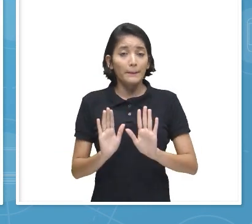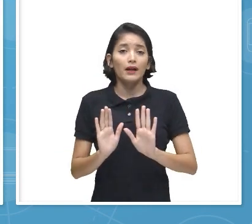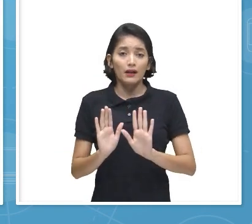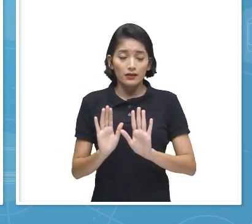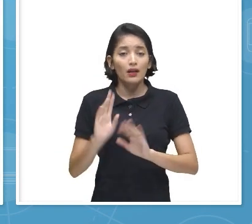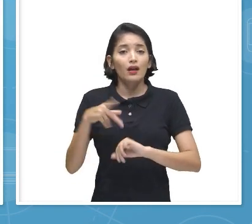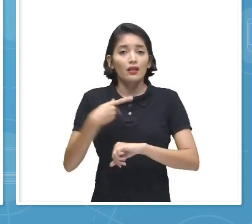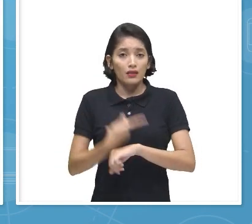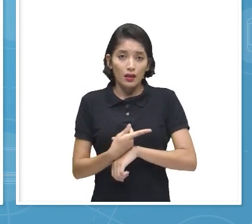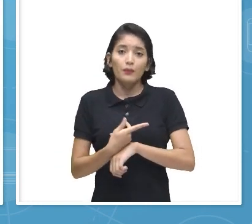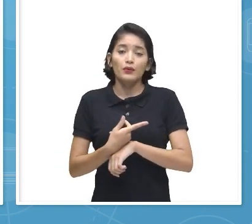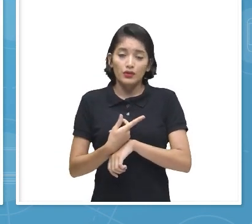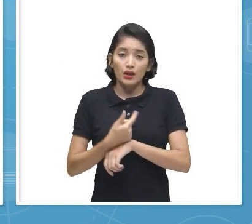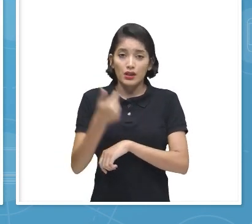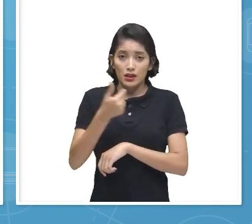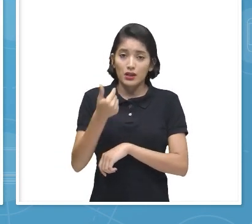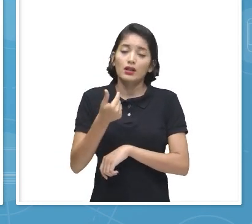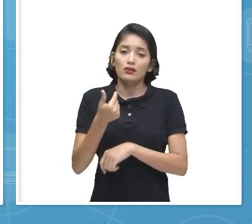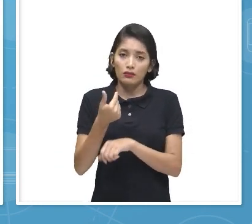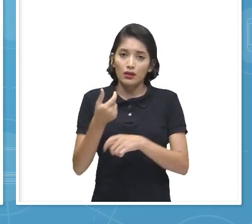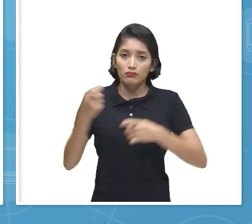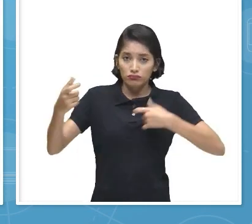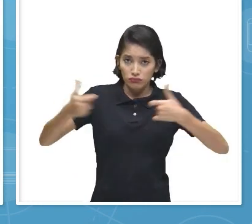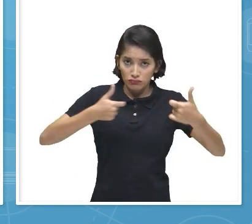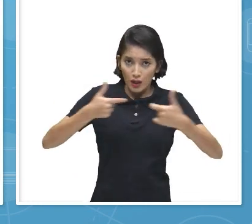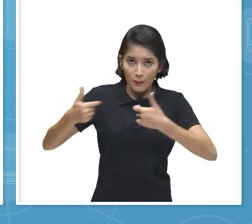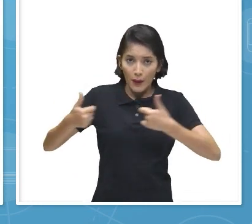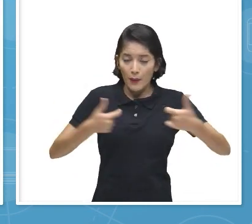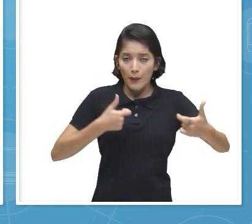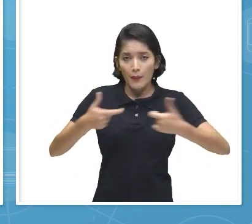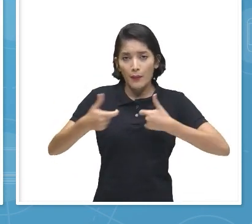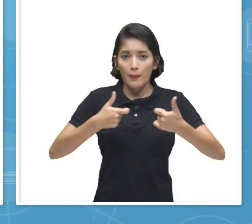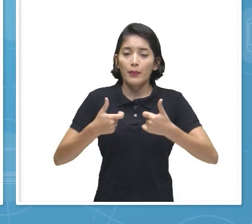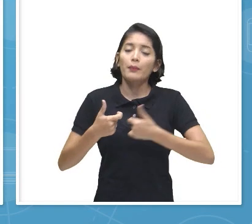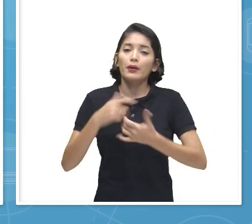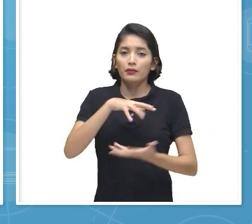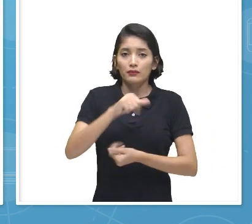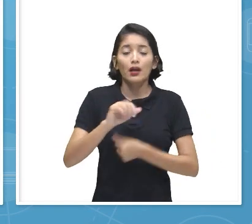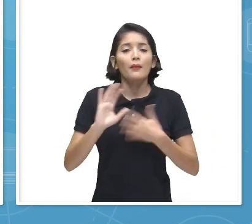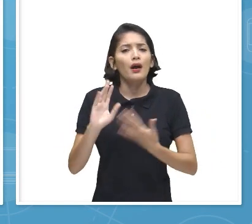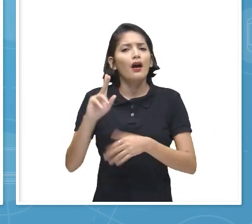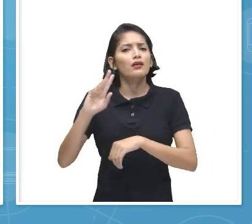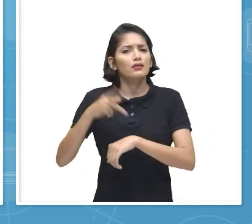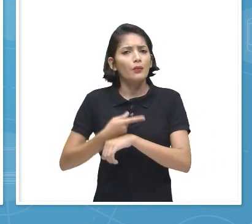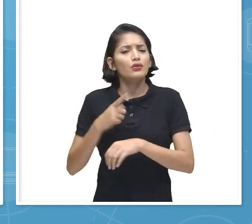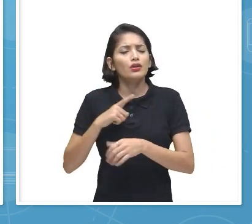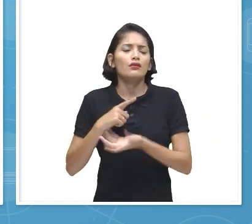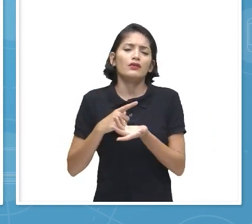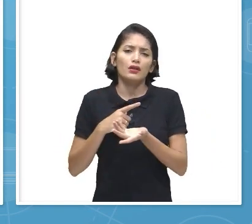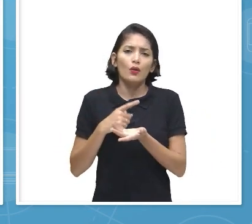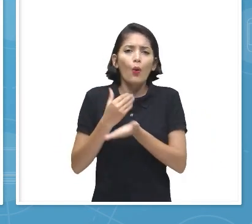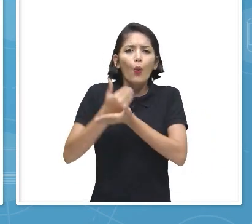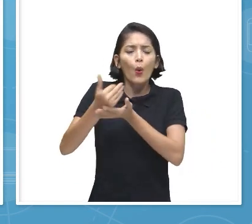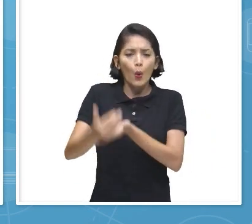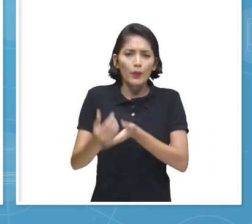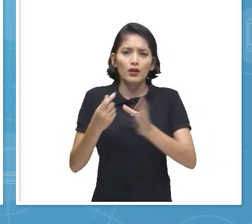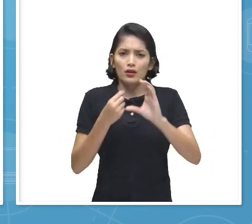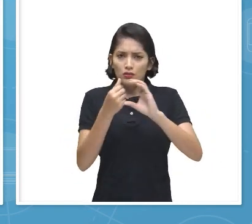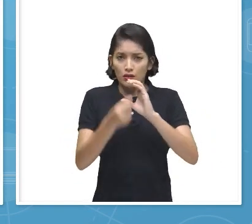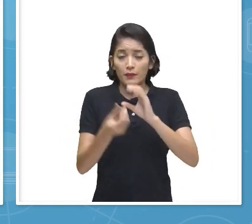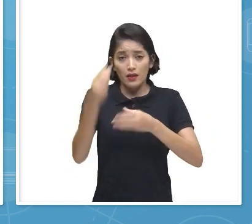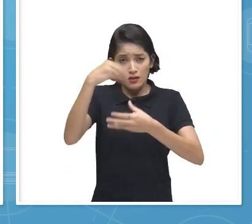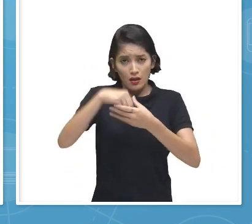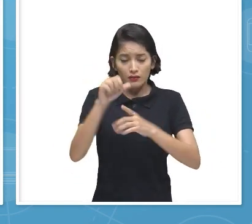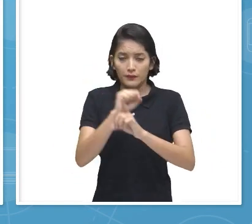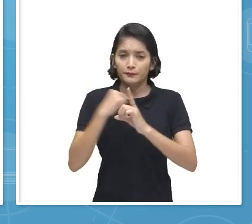logo após a Segunda Guerra Mundial. Mas antes mesmo disso, nós já tínhamos o início do capitalismo financeiro na nossa